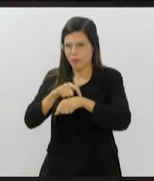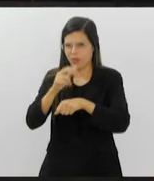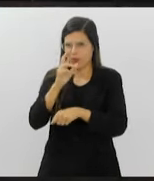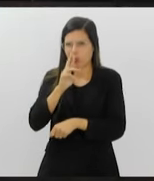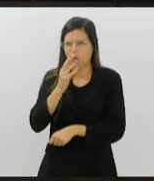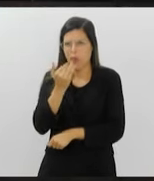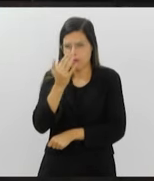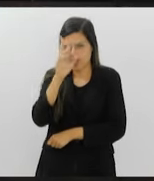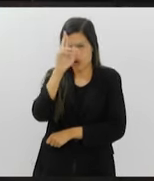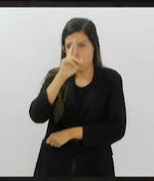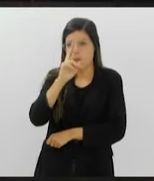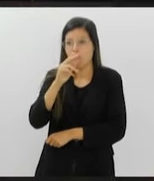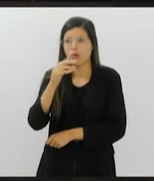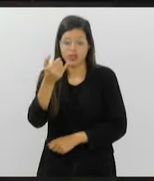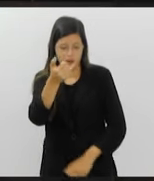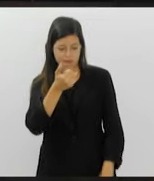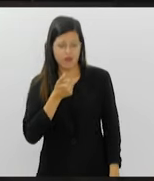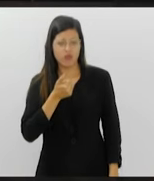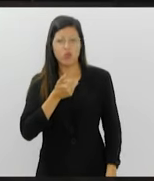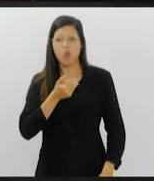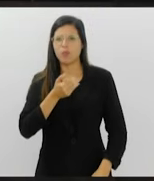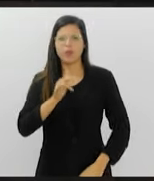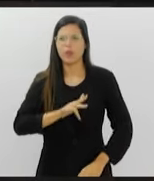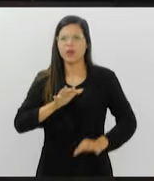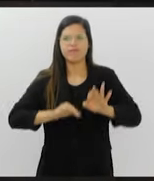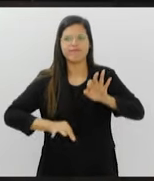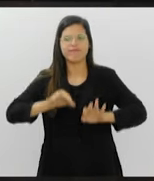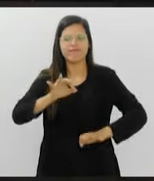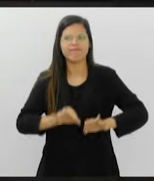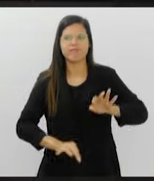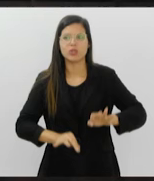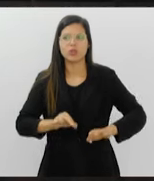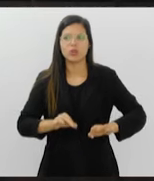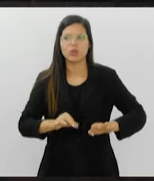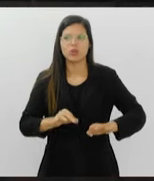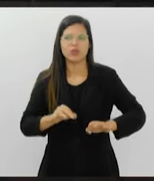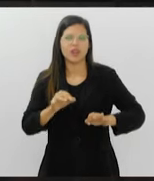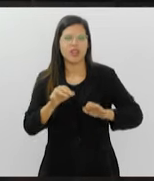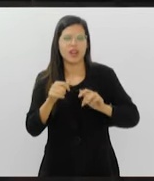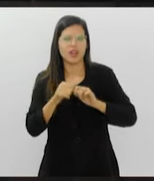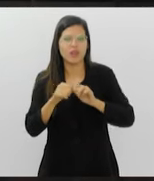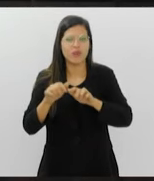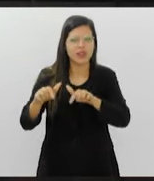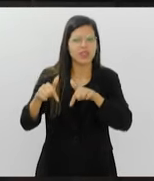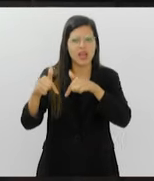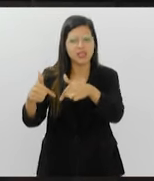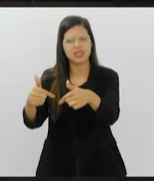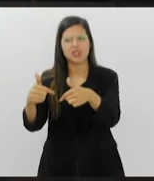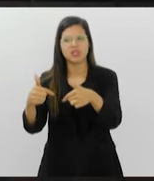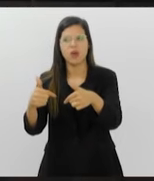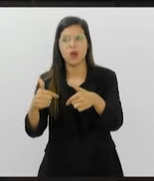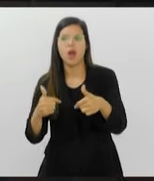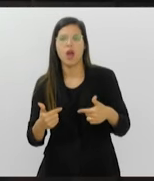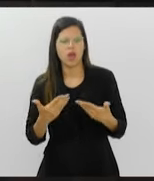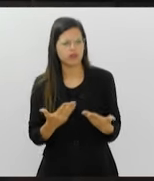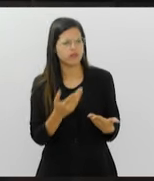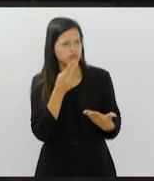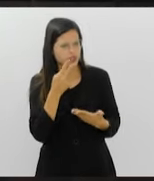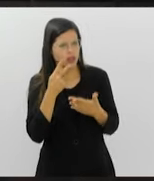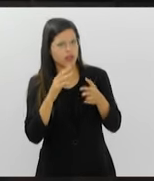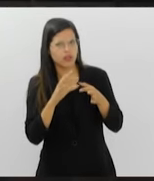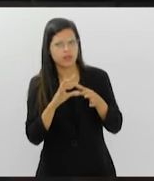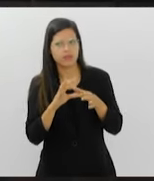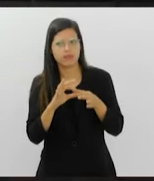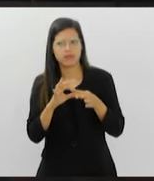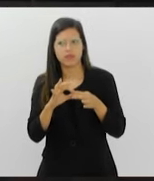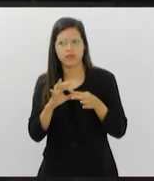mim que, de certa forma, achava injusto essa afirmação de que ele não cumpre as coisas. Aí eu tomei a liberdade, que bom que Vossa Excelência está aqui,